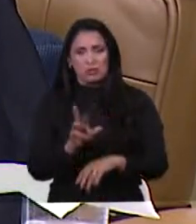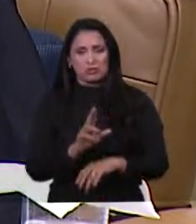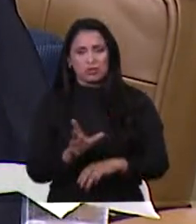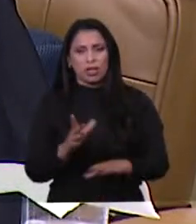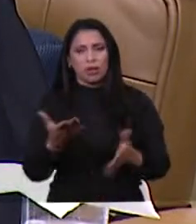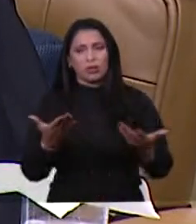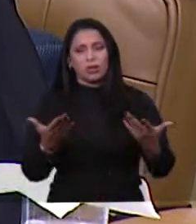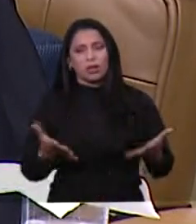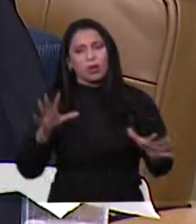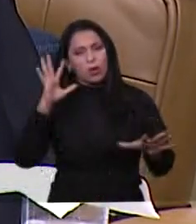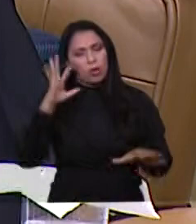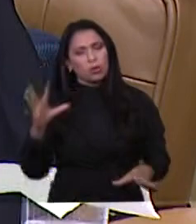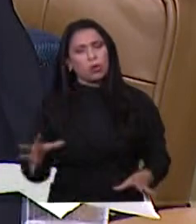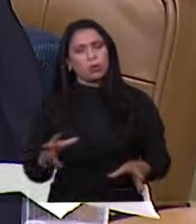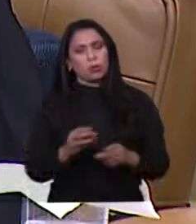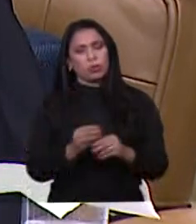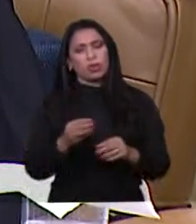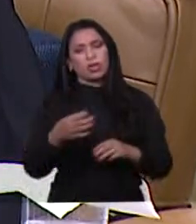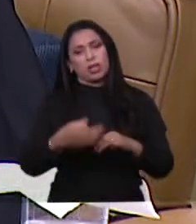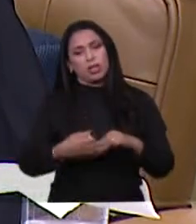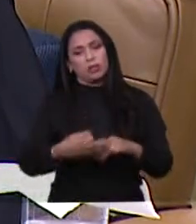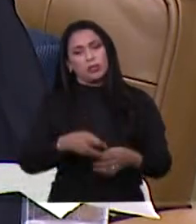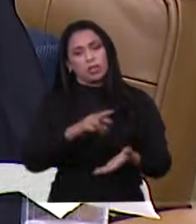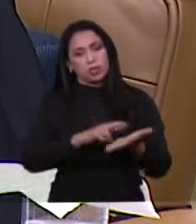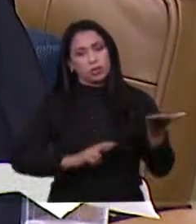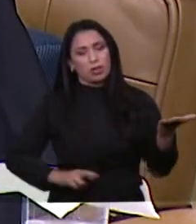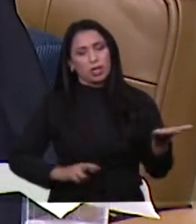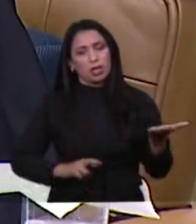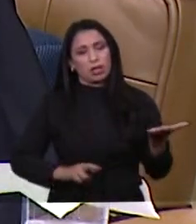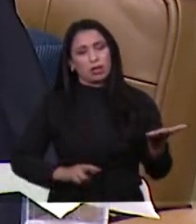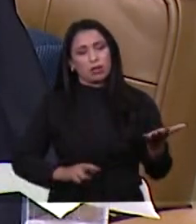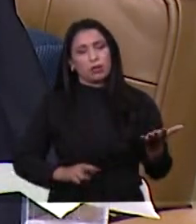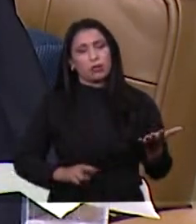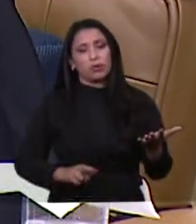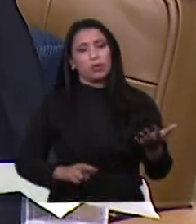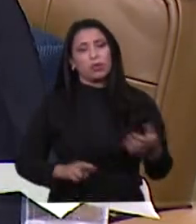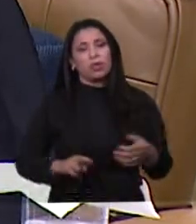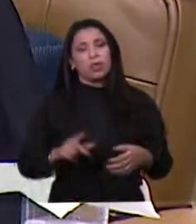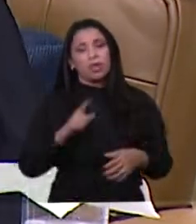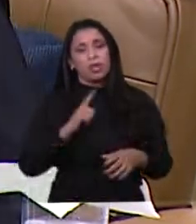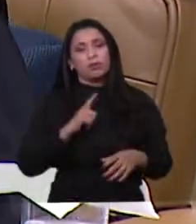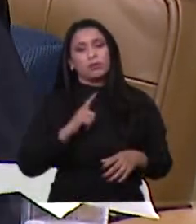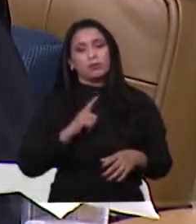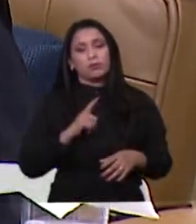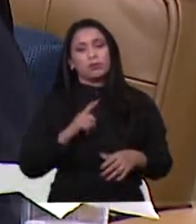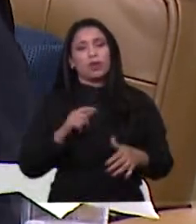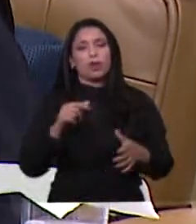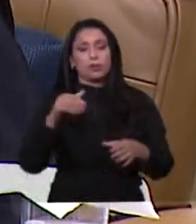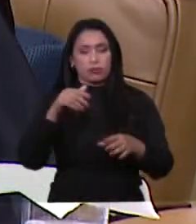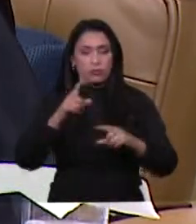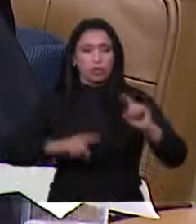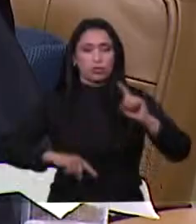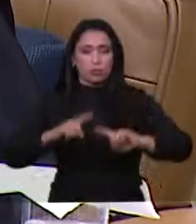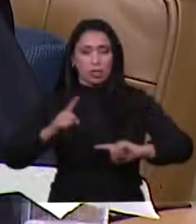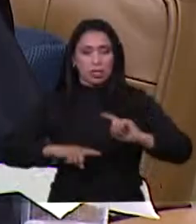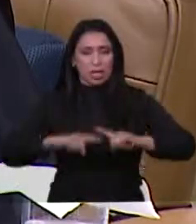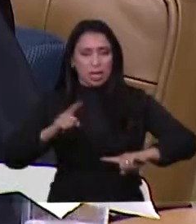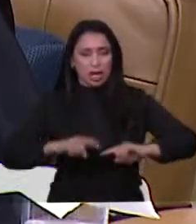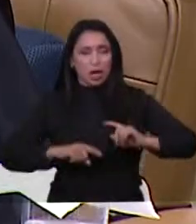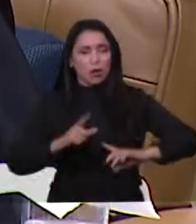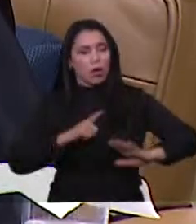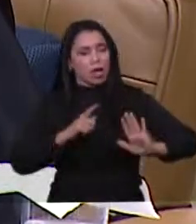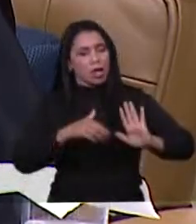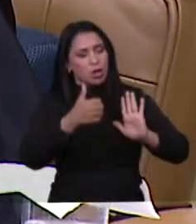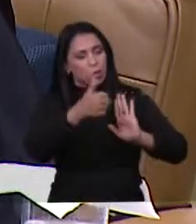Tal como concluí, eminente ministro relator, concluo pelo concurso material. Por isso, do exame que